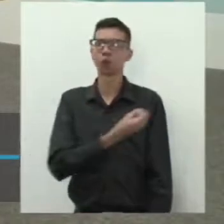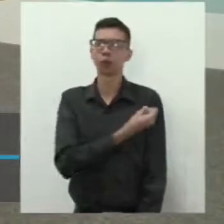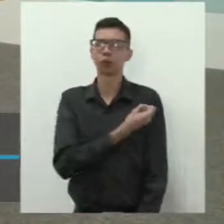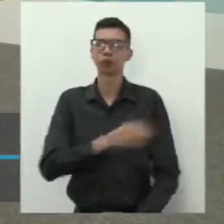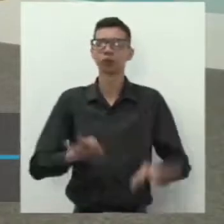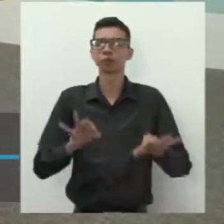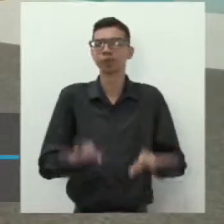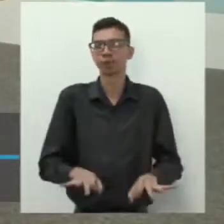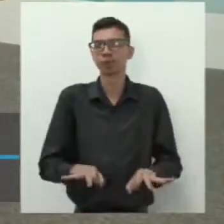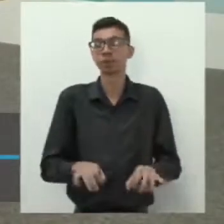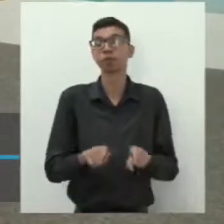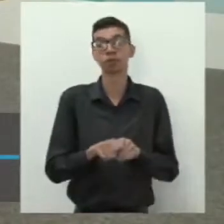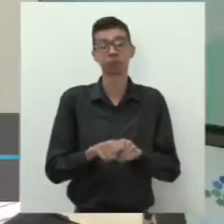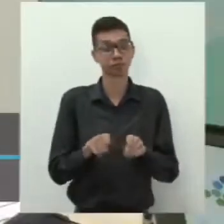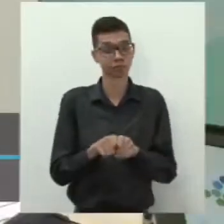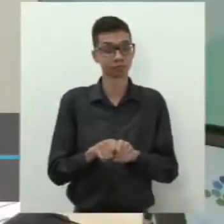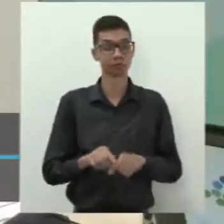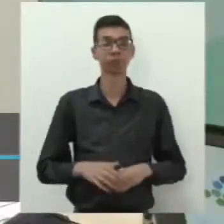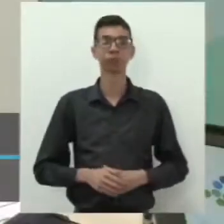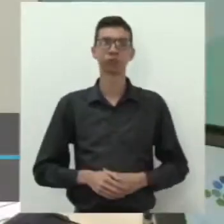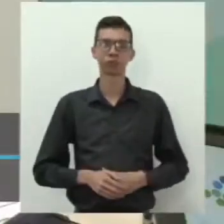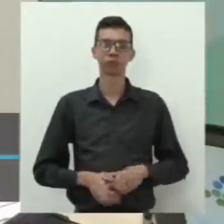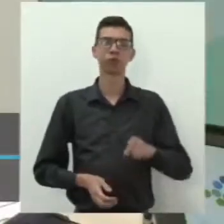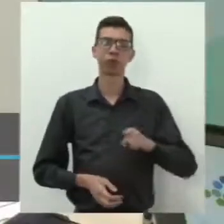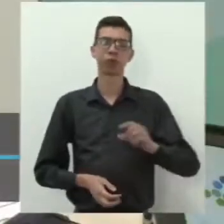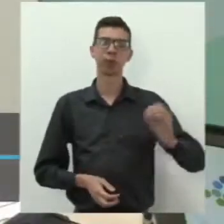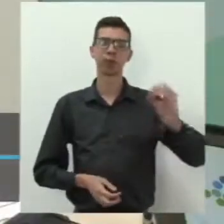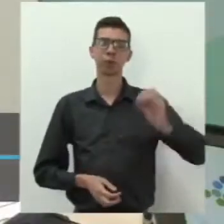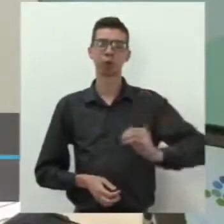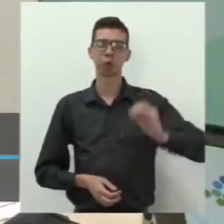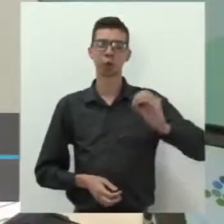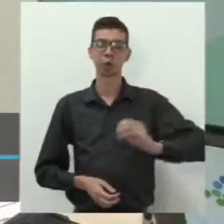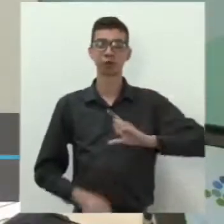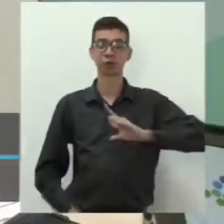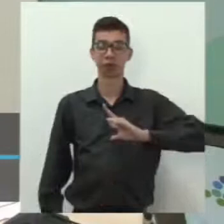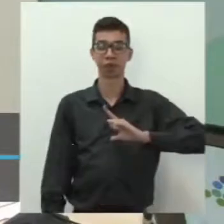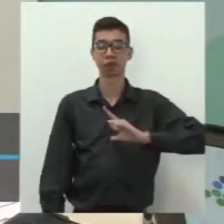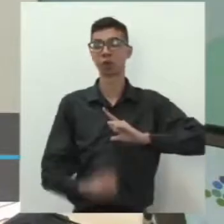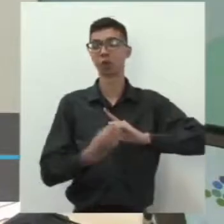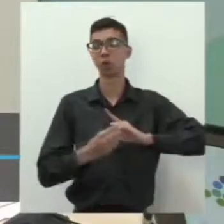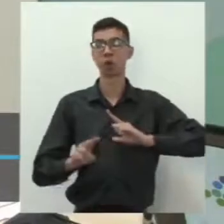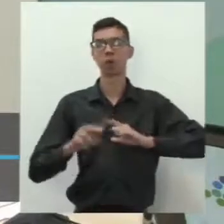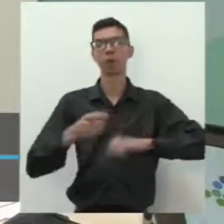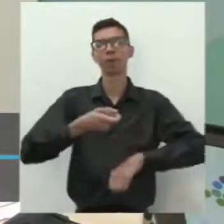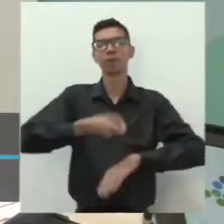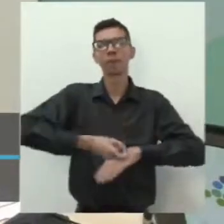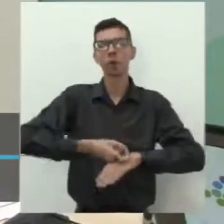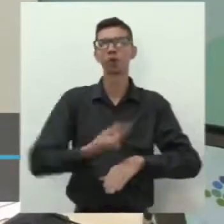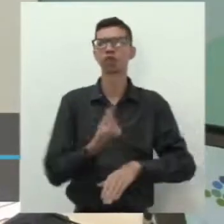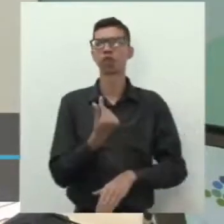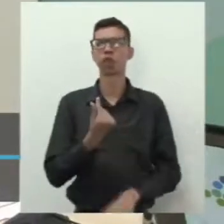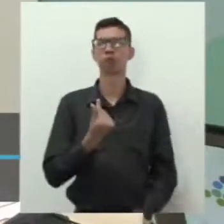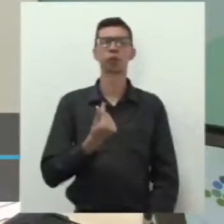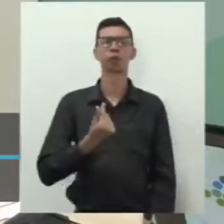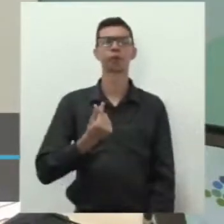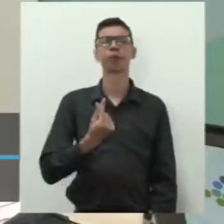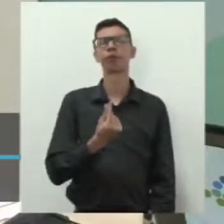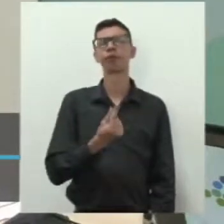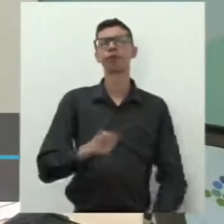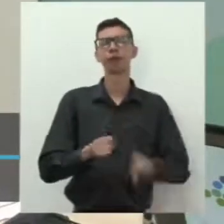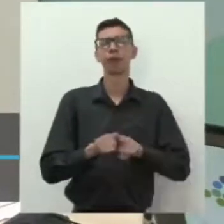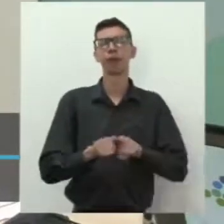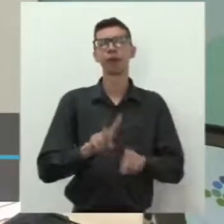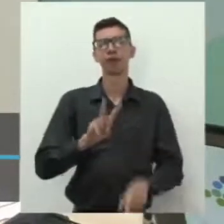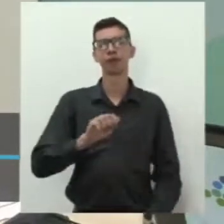número absoluto. Então, se você tiver porcentagem, valor monetário, moeda, dinheiro, ou qualquer outro tipo de dado,